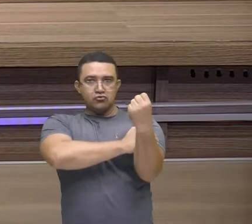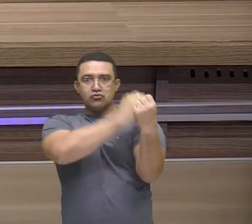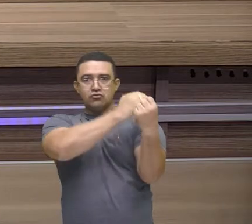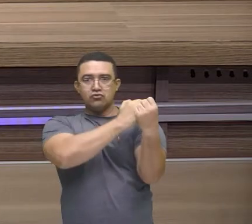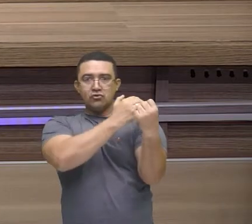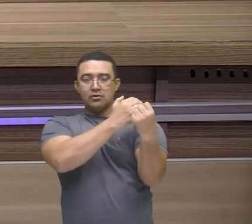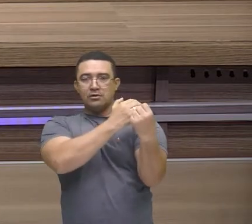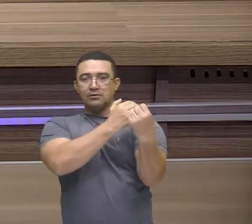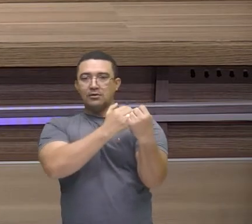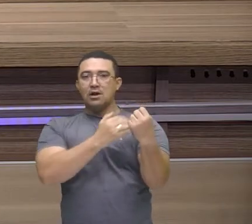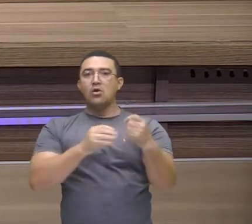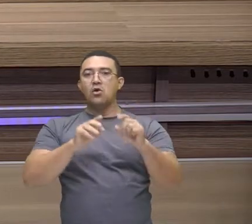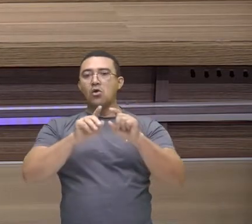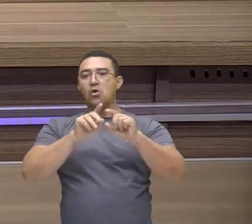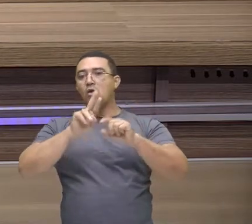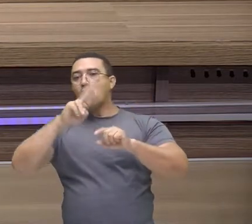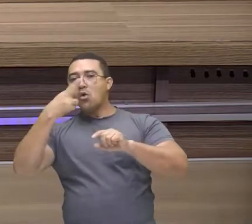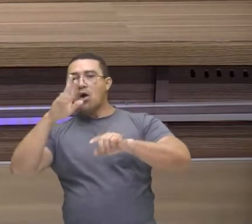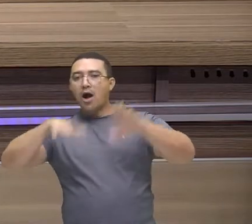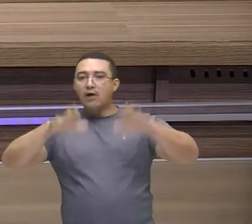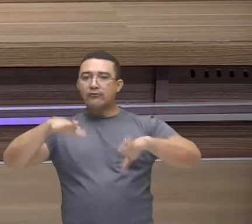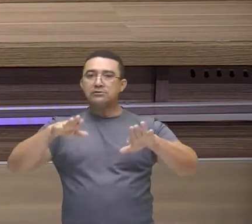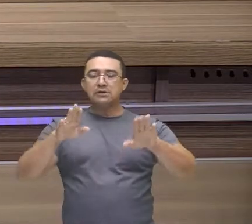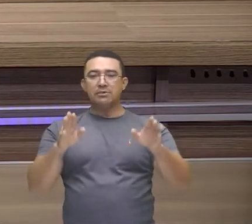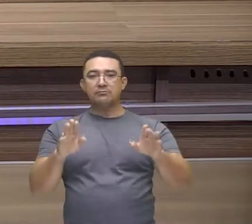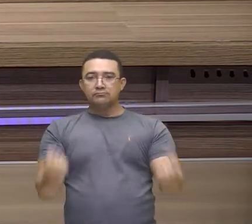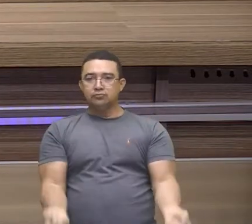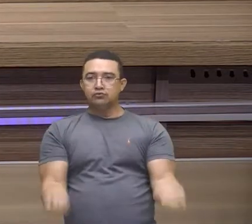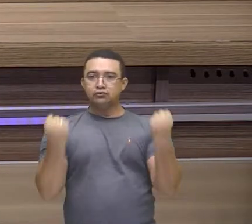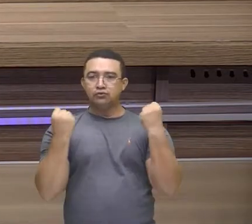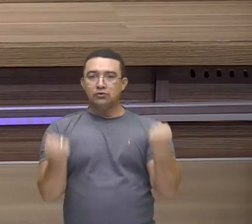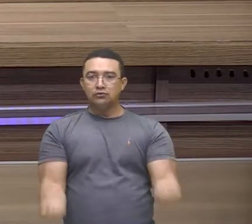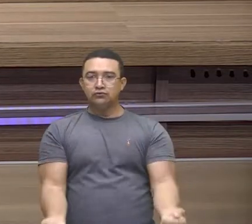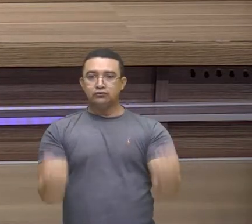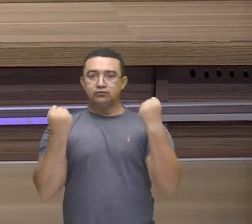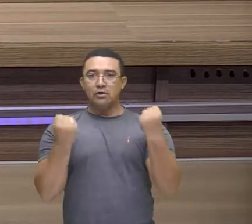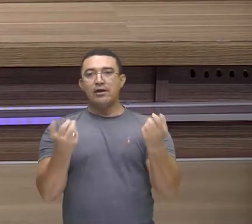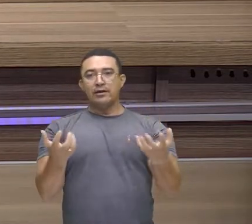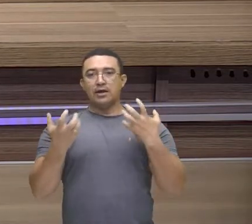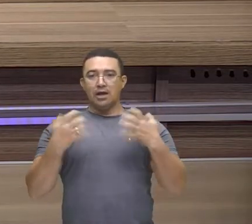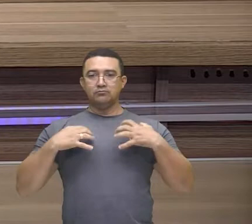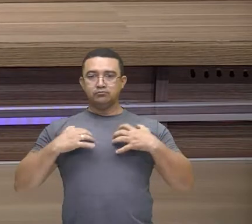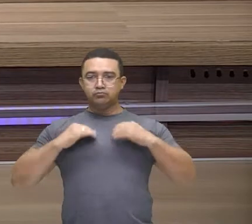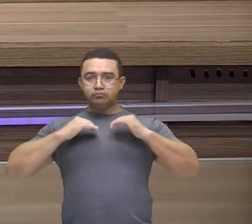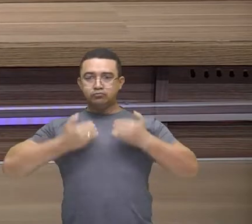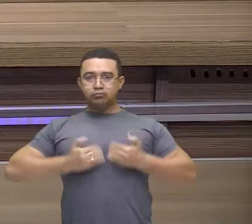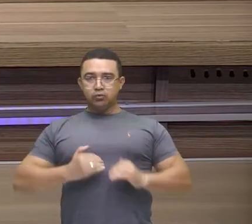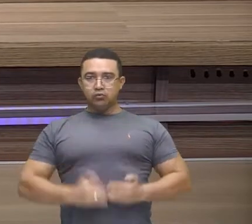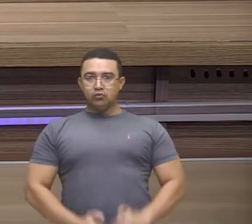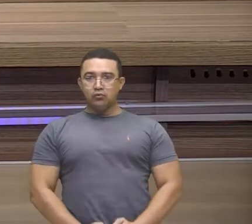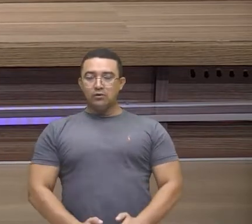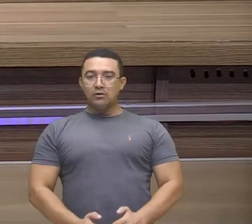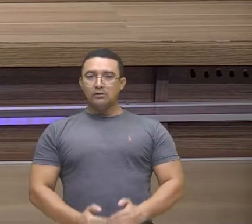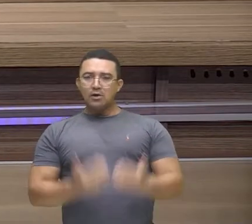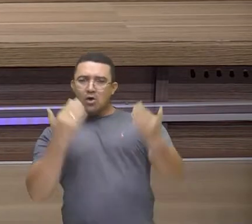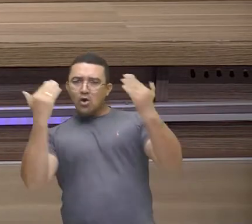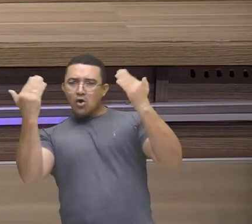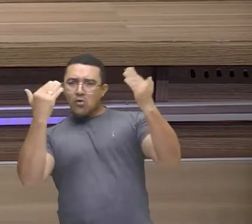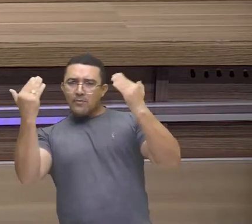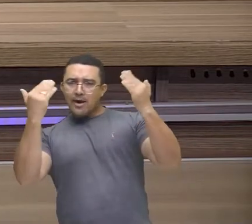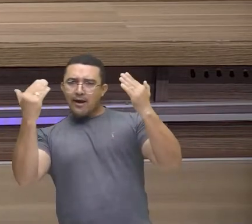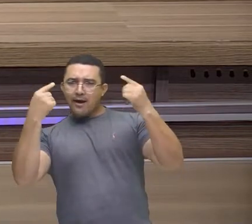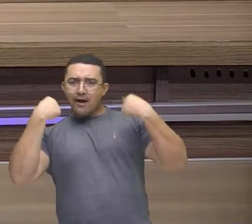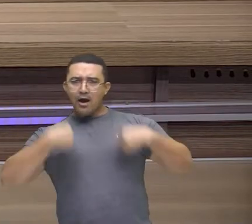fazem pesos, né, com cimento e tudo, na tentativa de equiparar o desenvolvimento físico dele, né? Ele